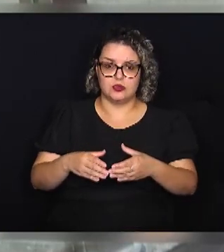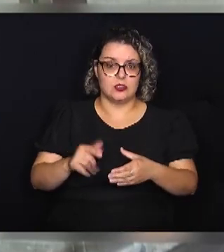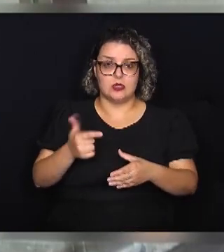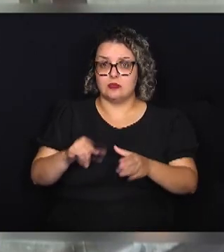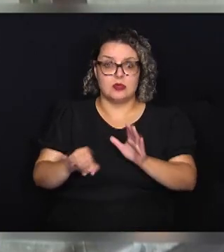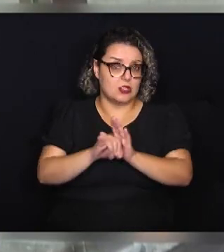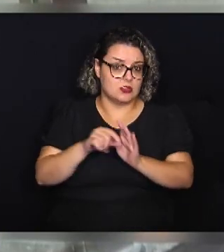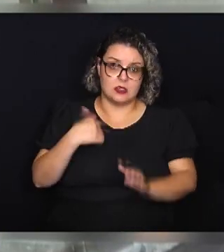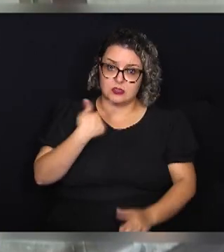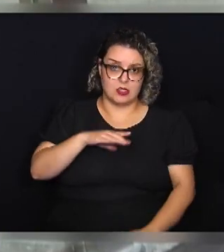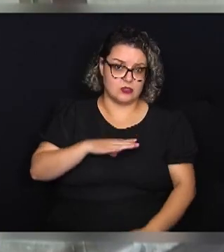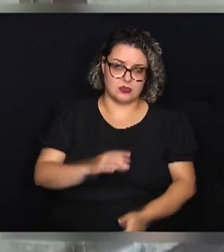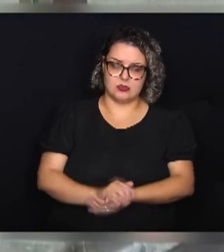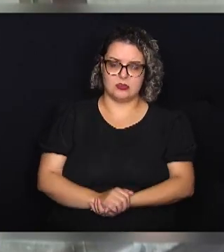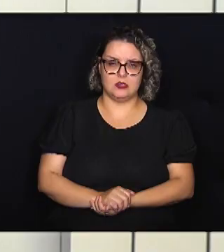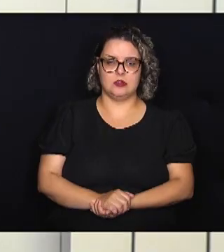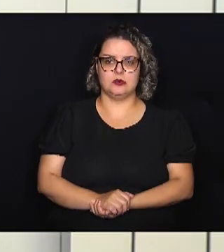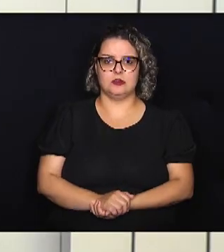nossa cidade.